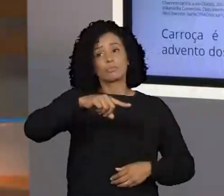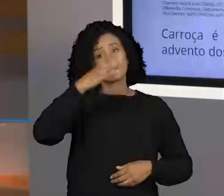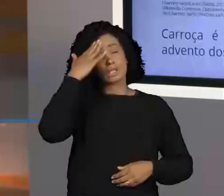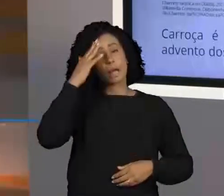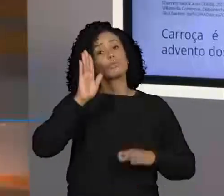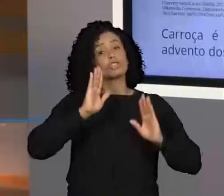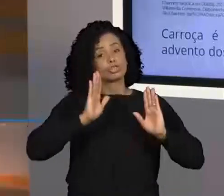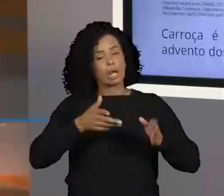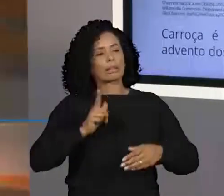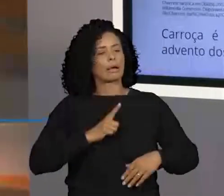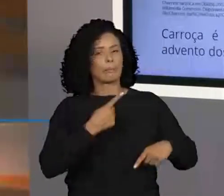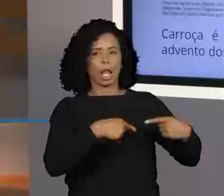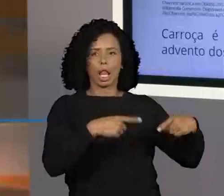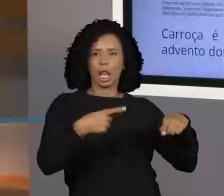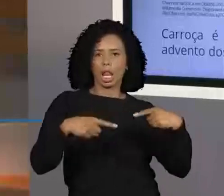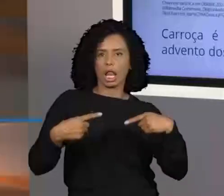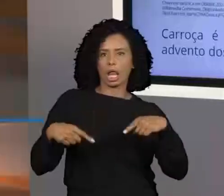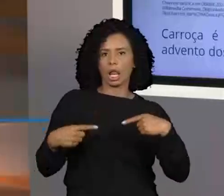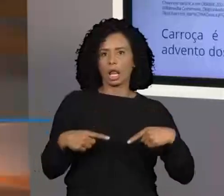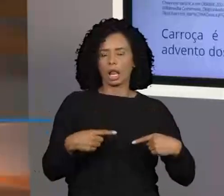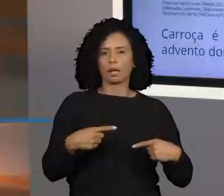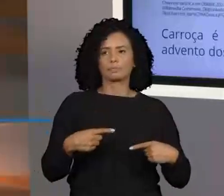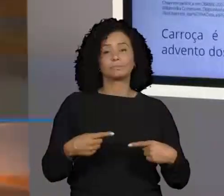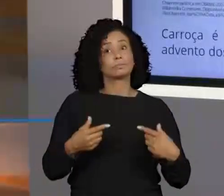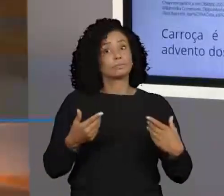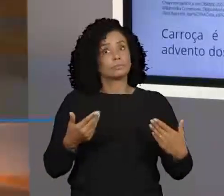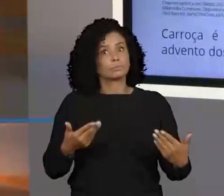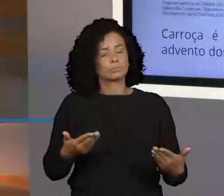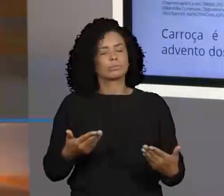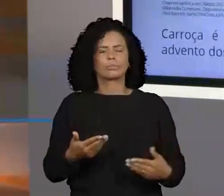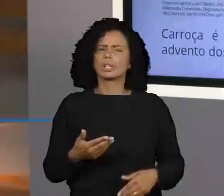discussão em relação a isso, se